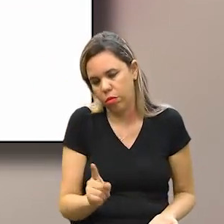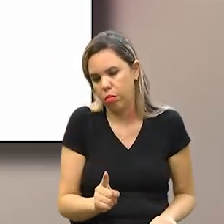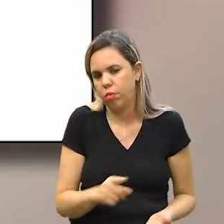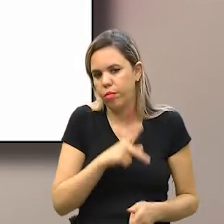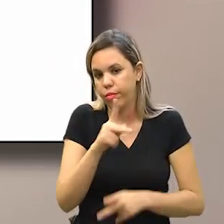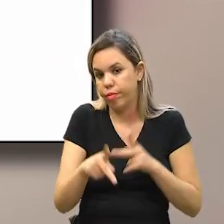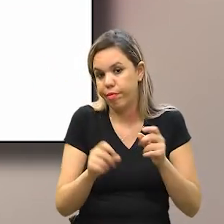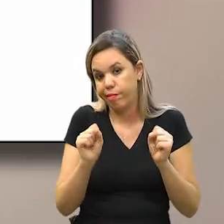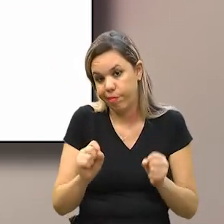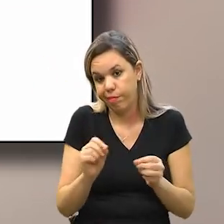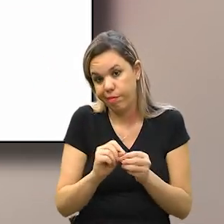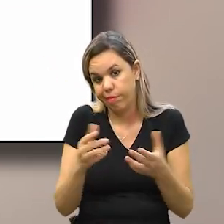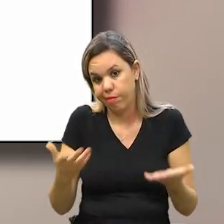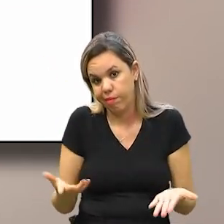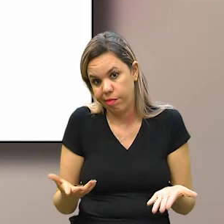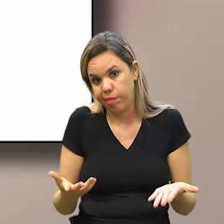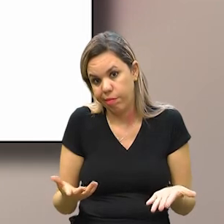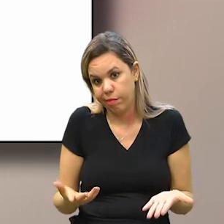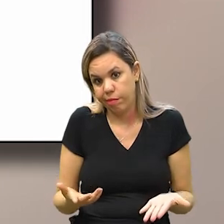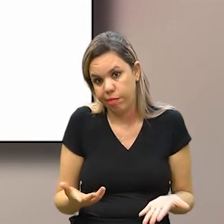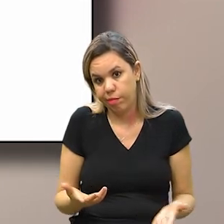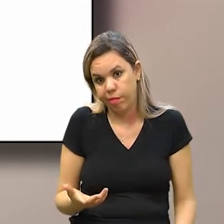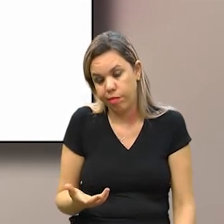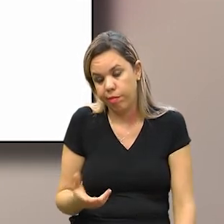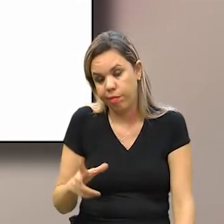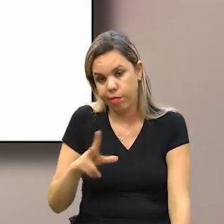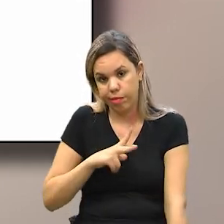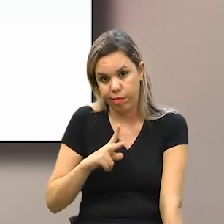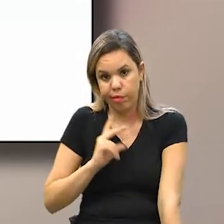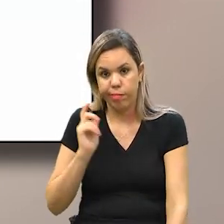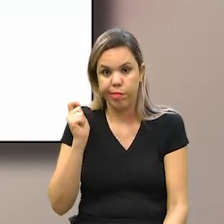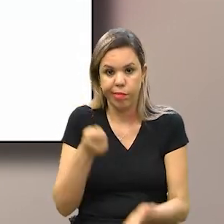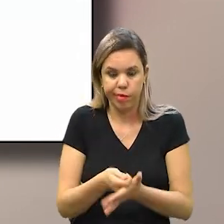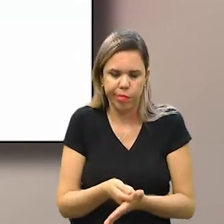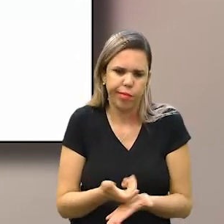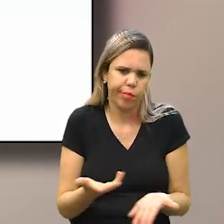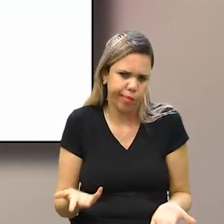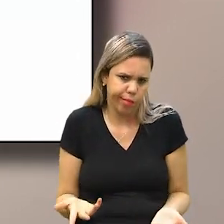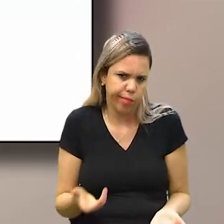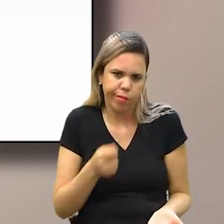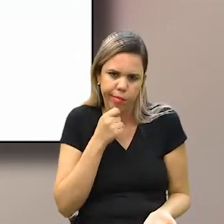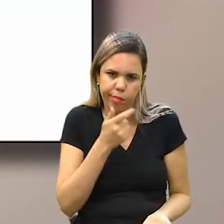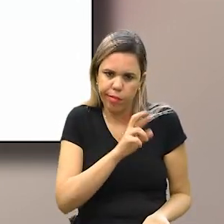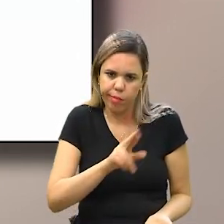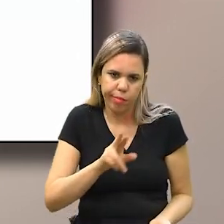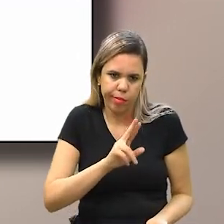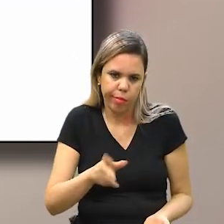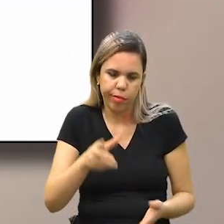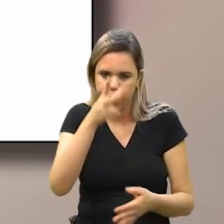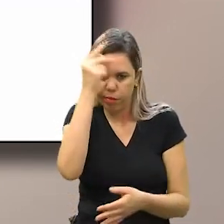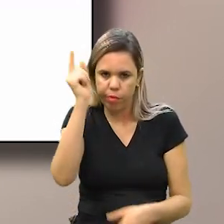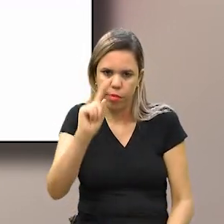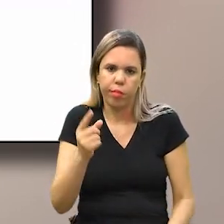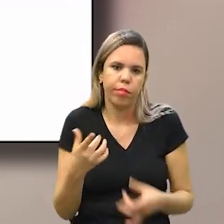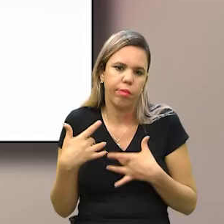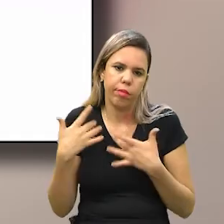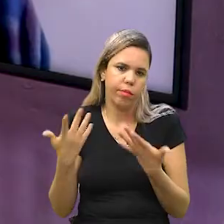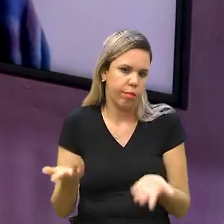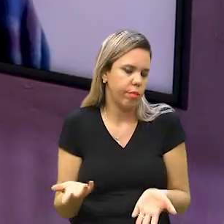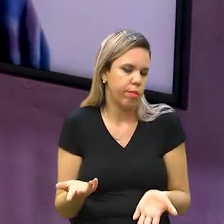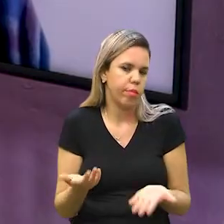pública. As pessoas que podem fazer, fazem ela em clínicas de vacina, mas ainda não é uma vacina que está na rede